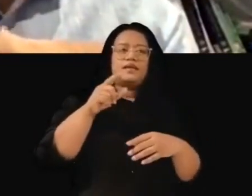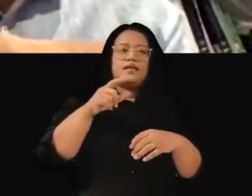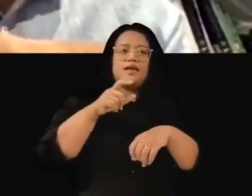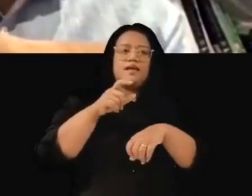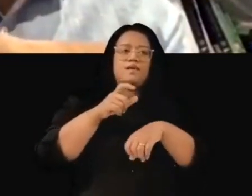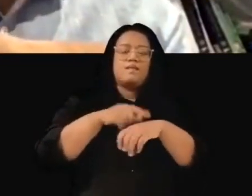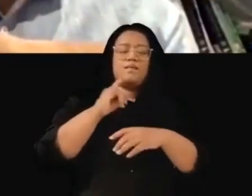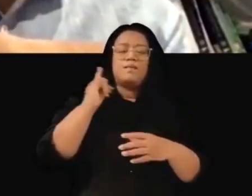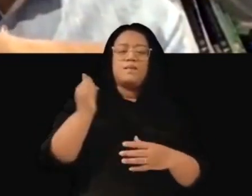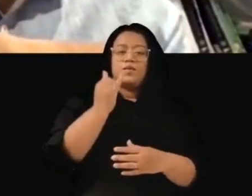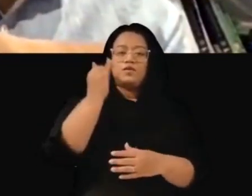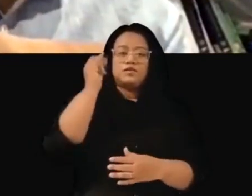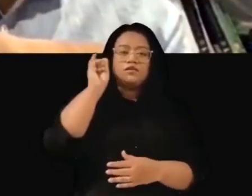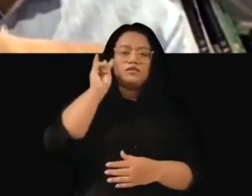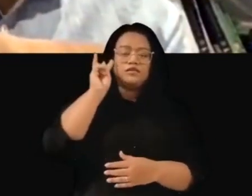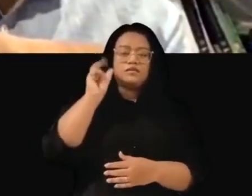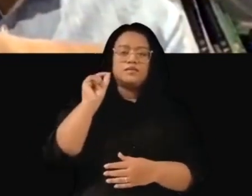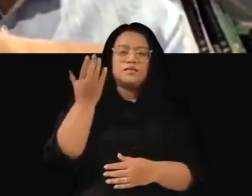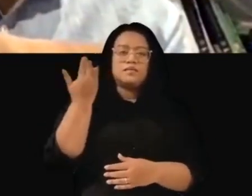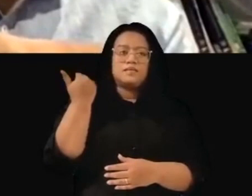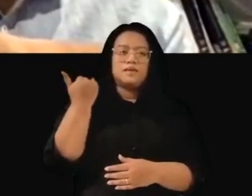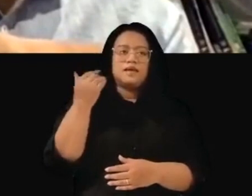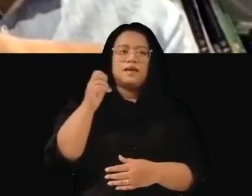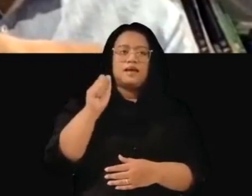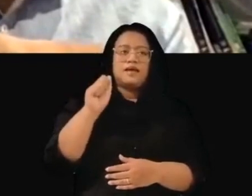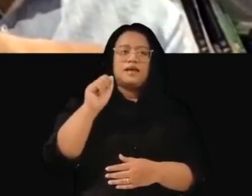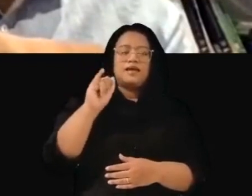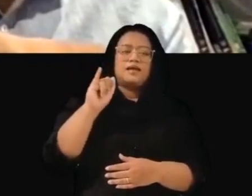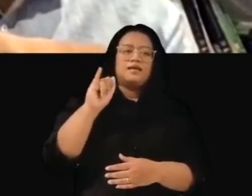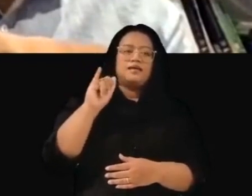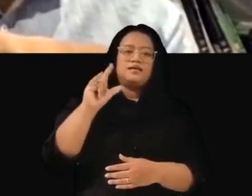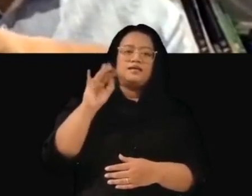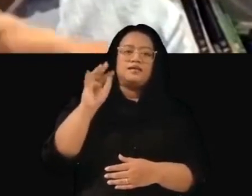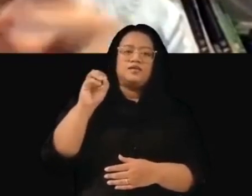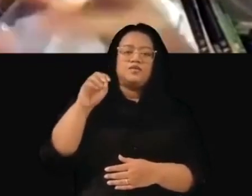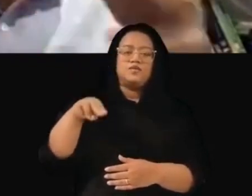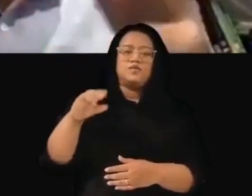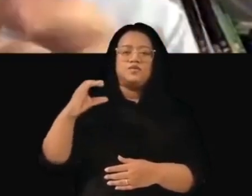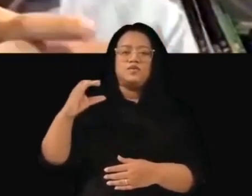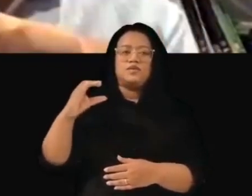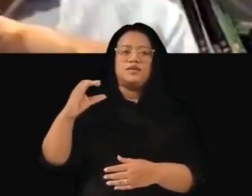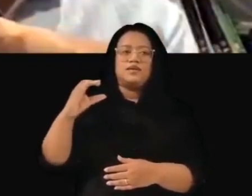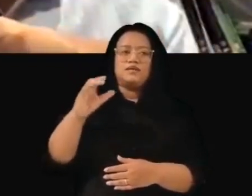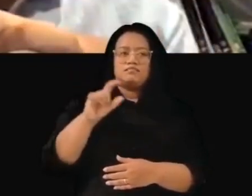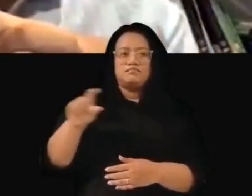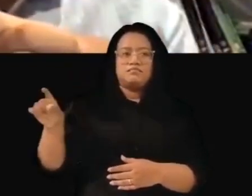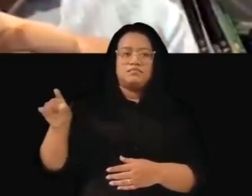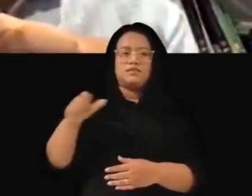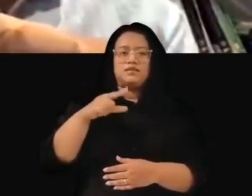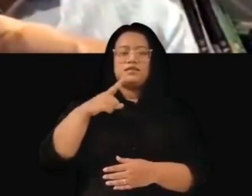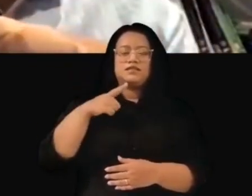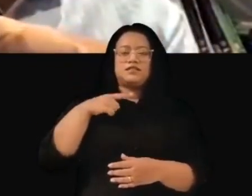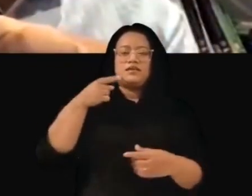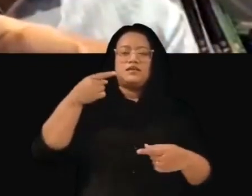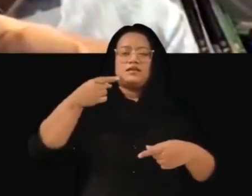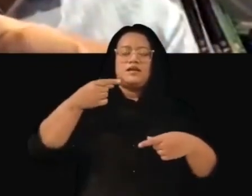história brasileira, quando Ayrton Krenak, né, foi se dirigir numa das audiências